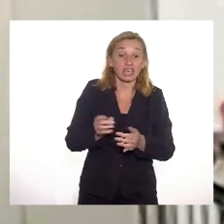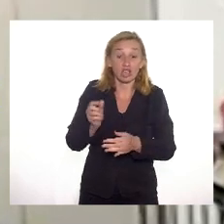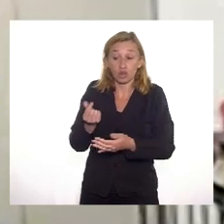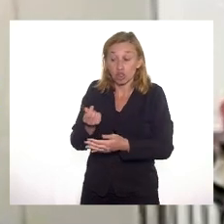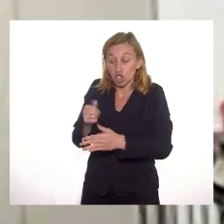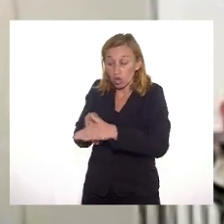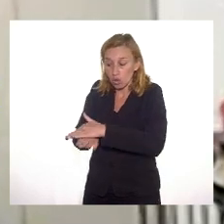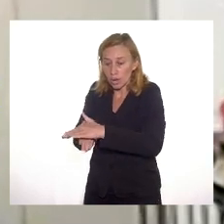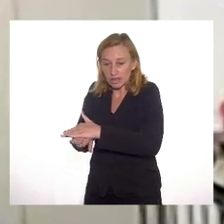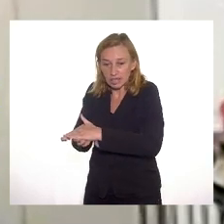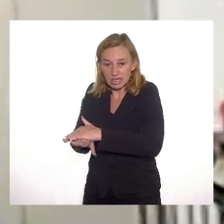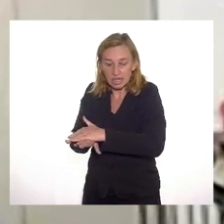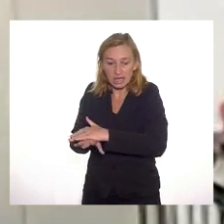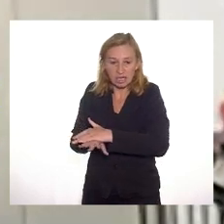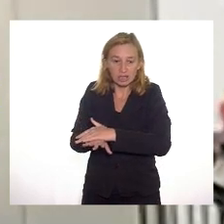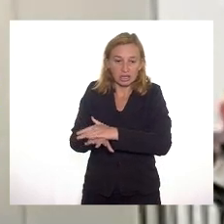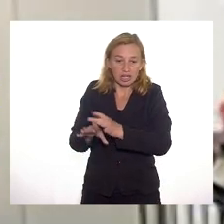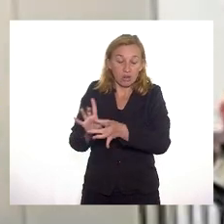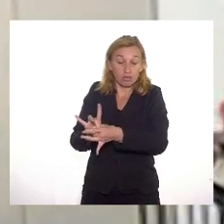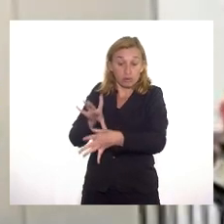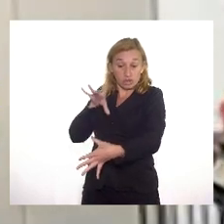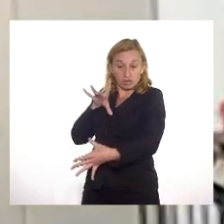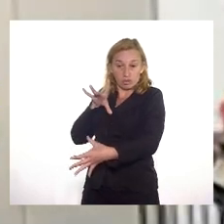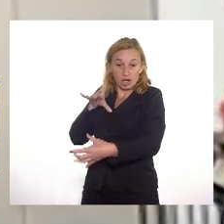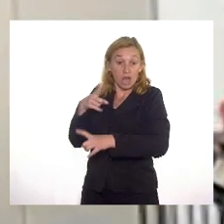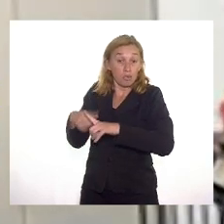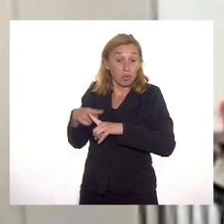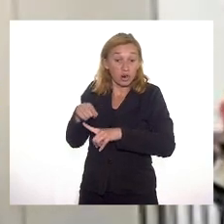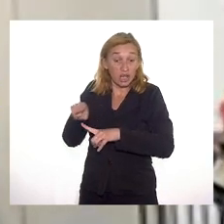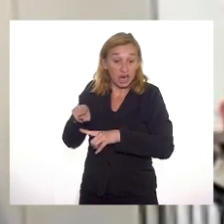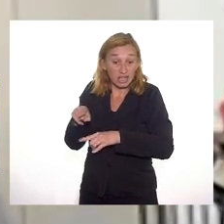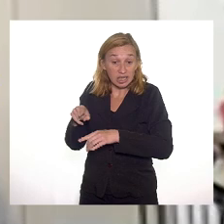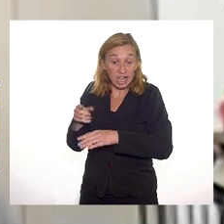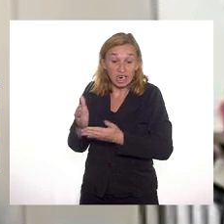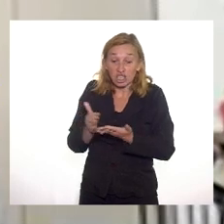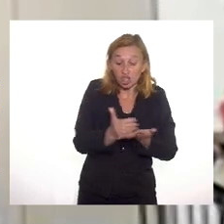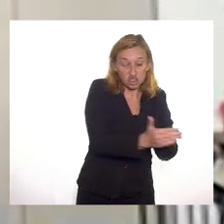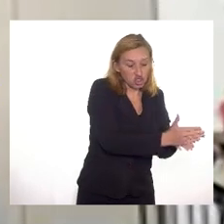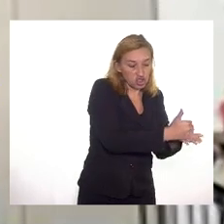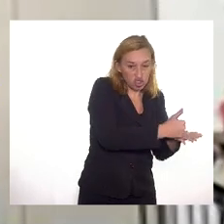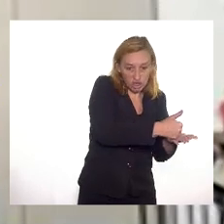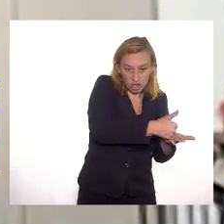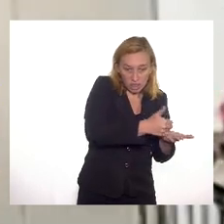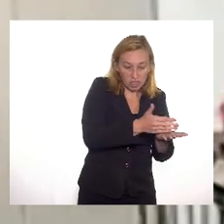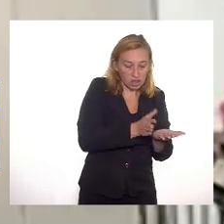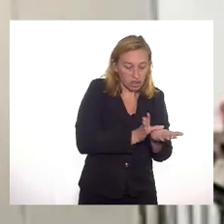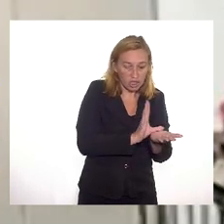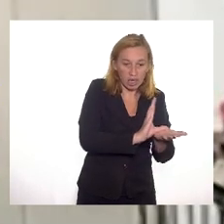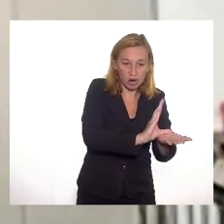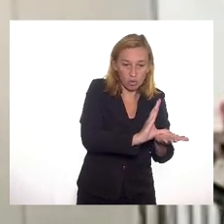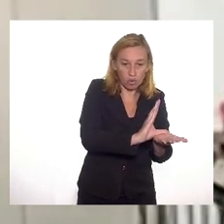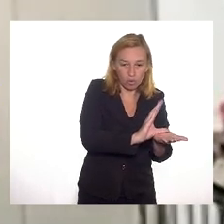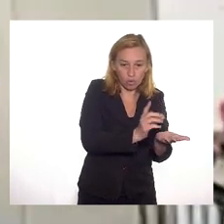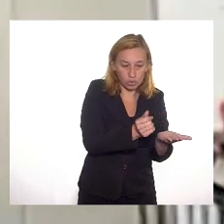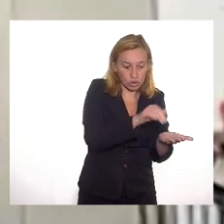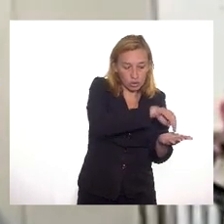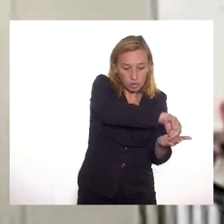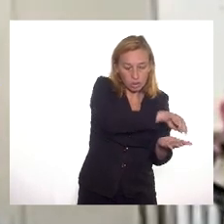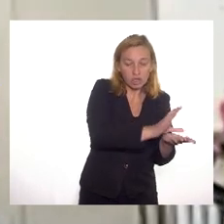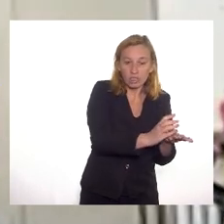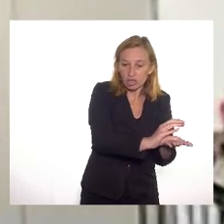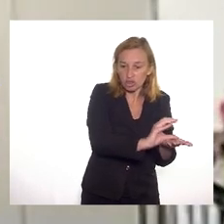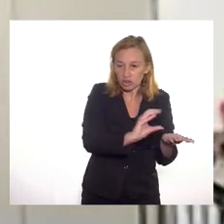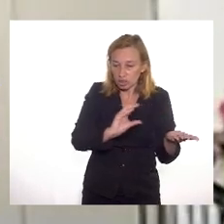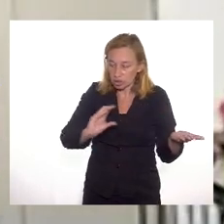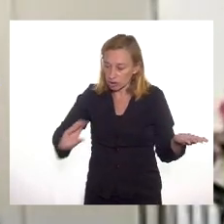diria até que ele é um fundo desvinculante, porque ele está tirando recursos que já tinham uma destinação específica e criando uma destinação